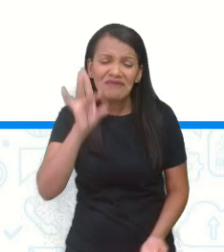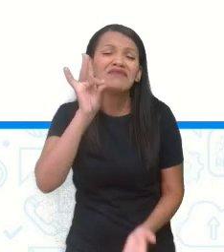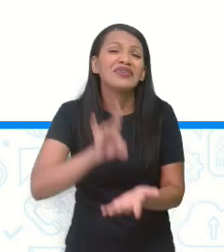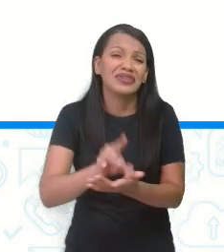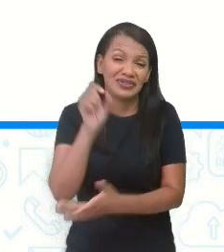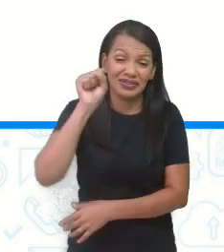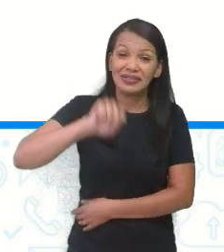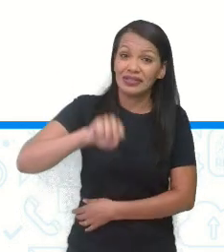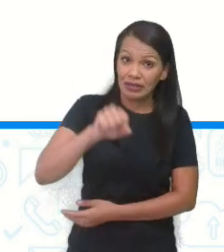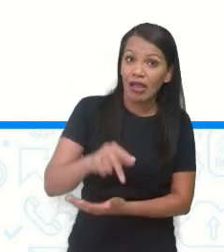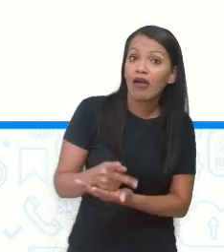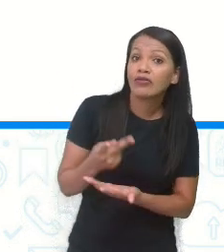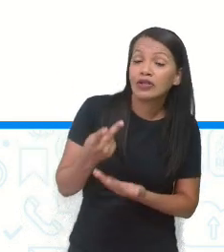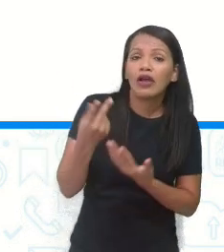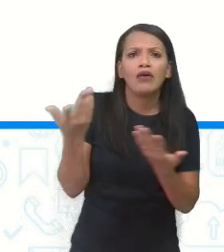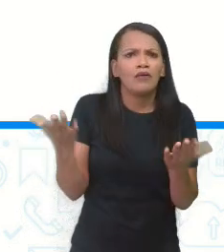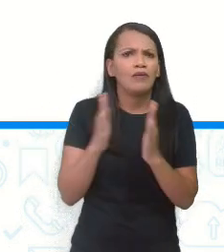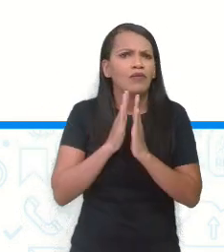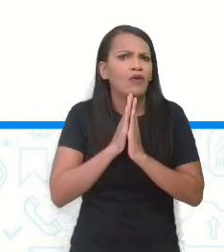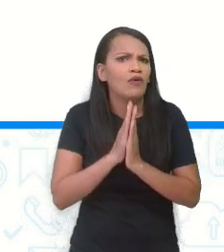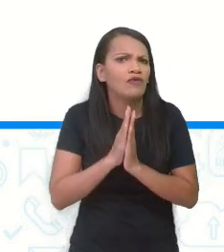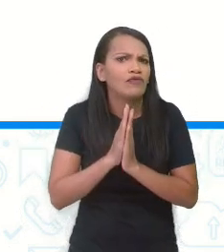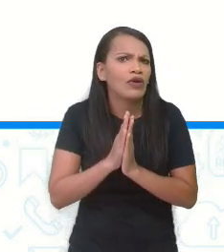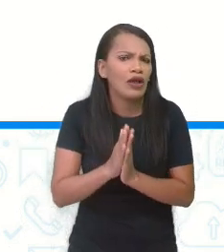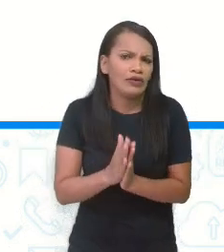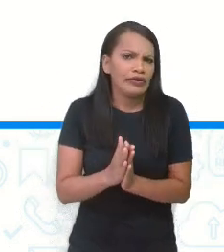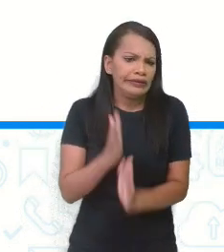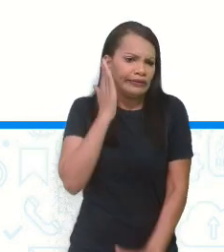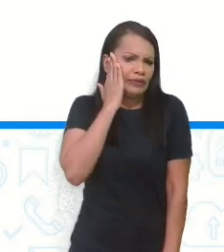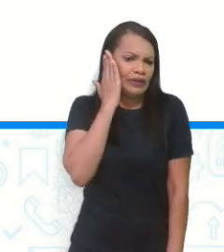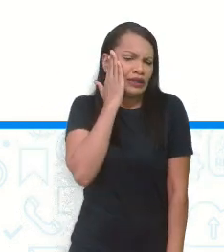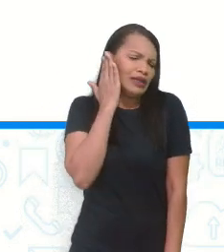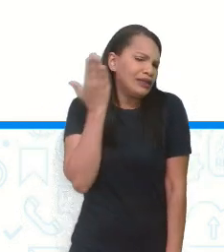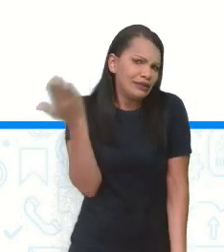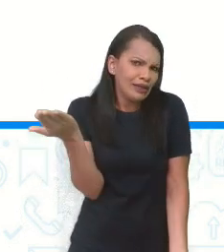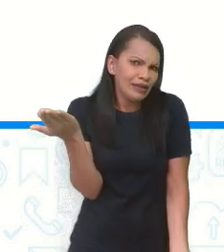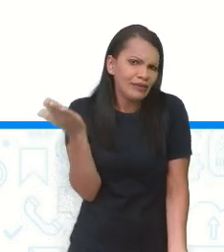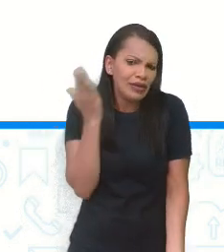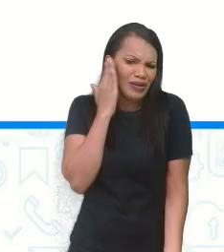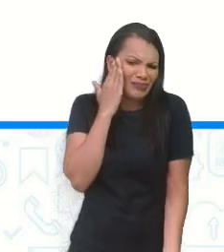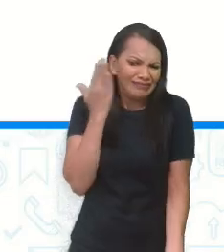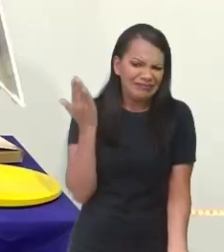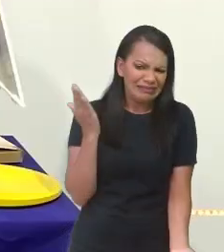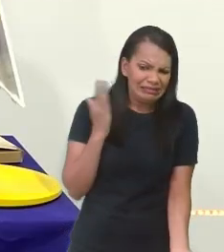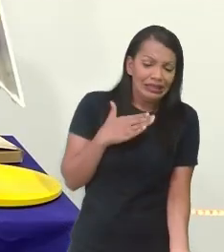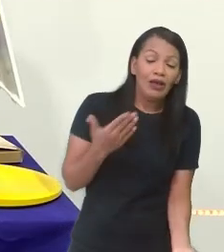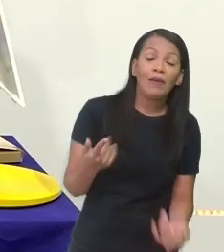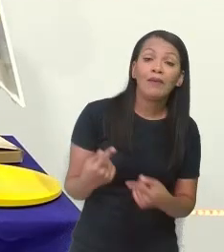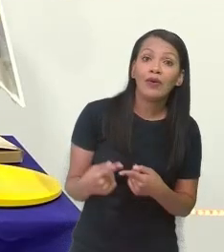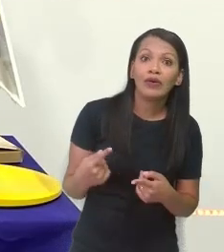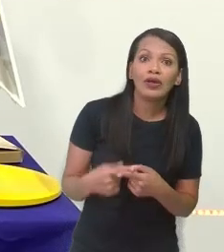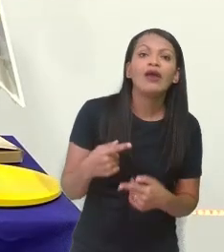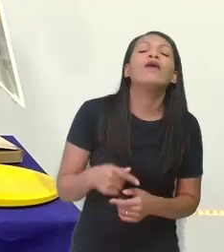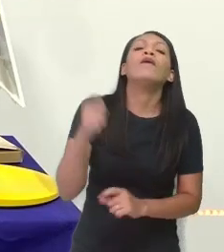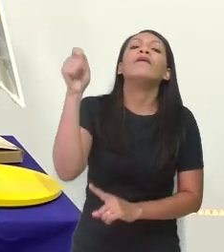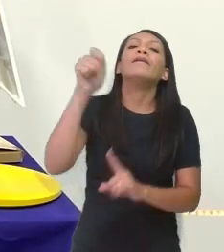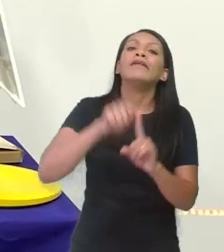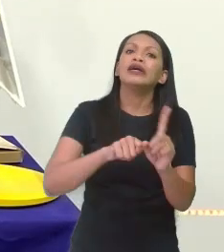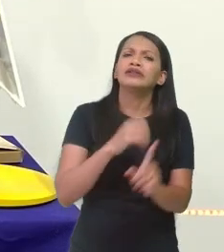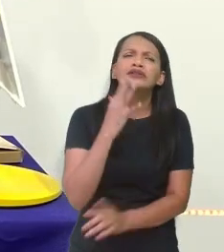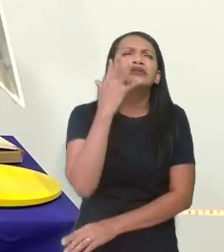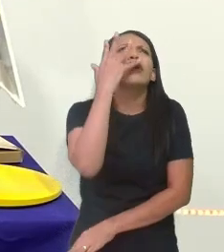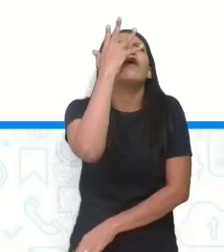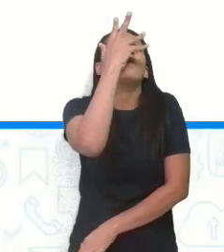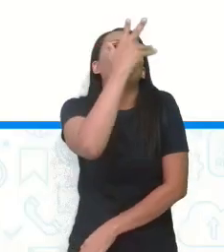que acontece. E por favor, não me interprete mal. Pois esse mês tão lindo que eu disse, também é o